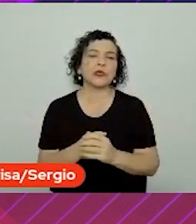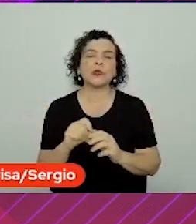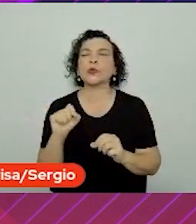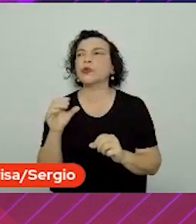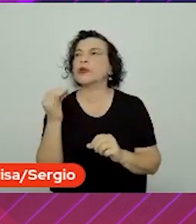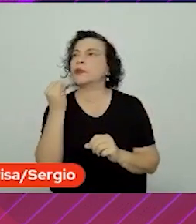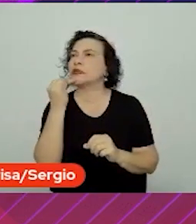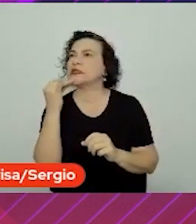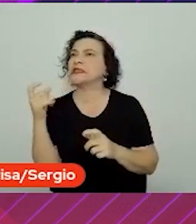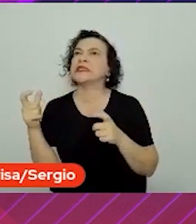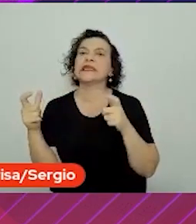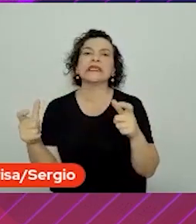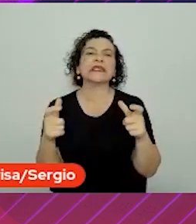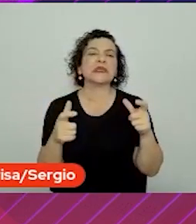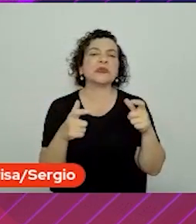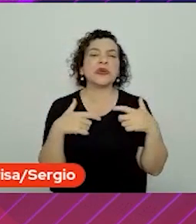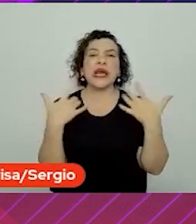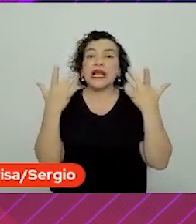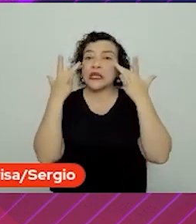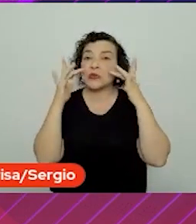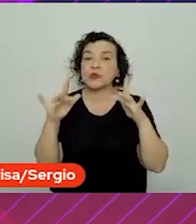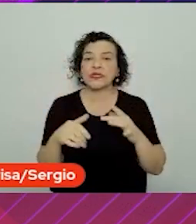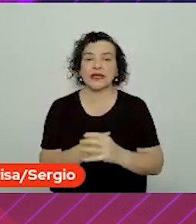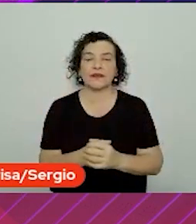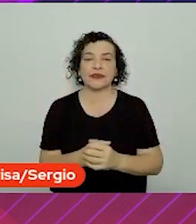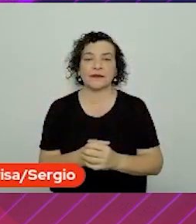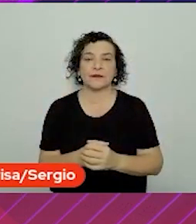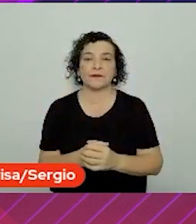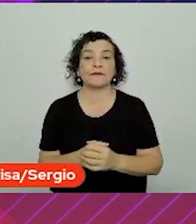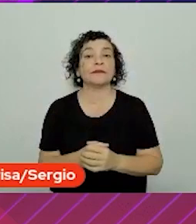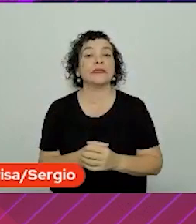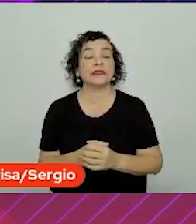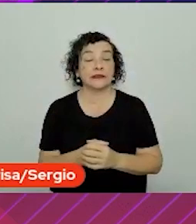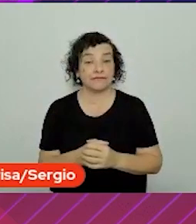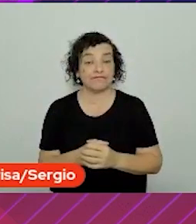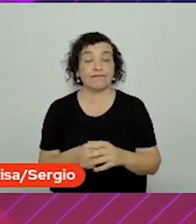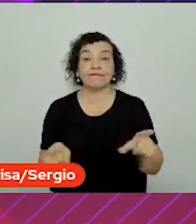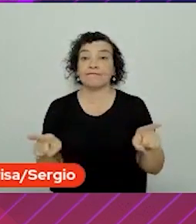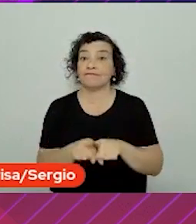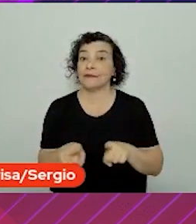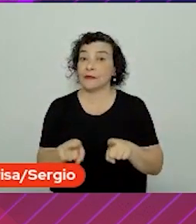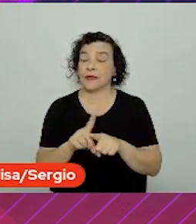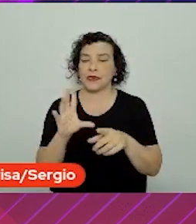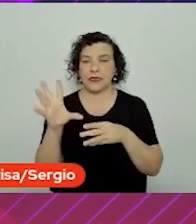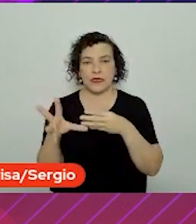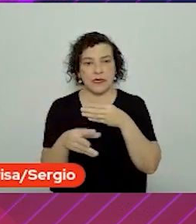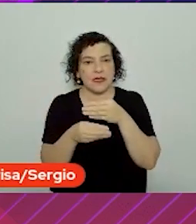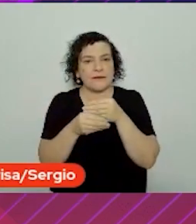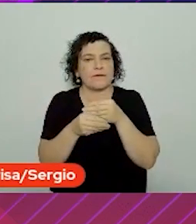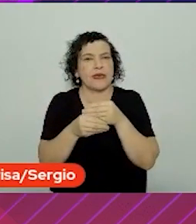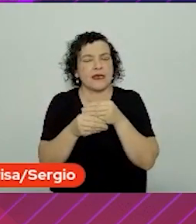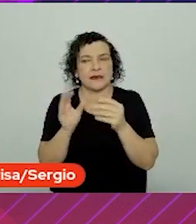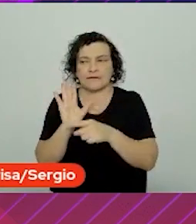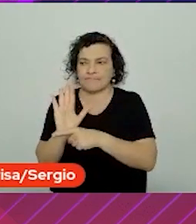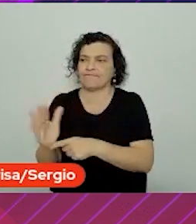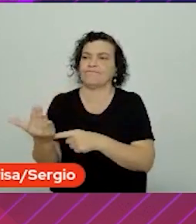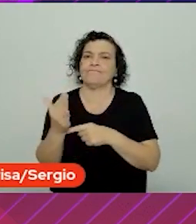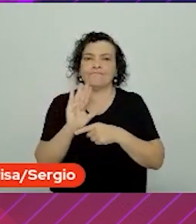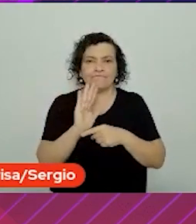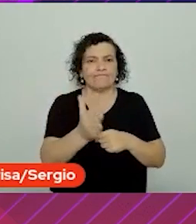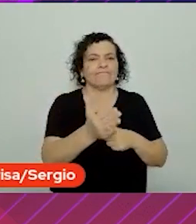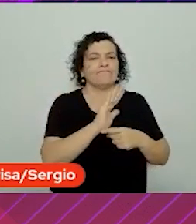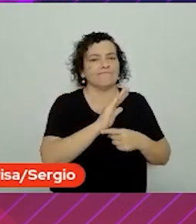algum lugar e que nem sabe por que está lá. A gente incrementa o sentido de cooperação, as pessoas elas